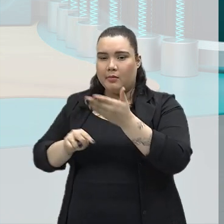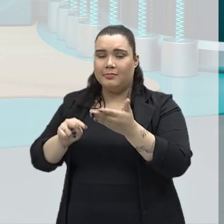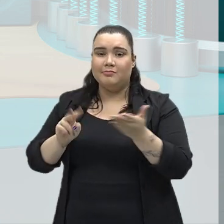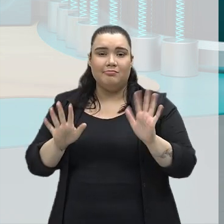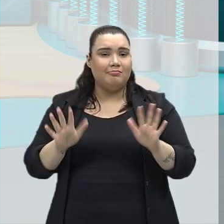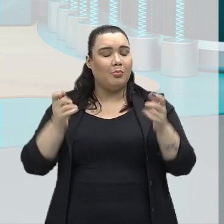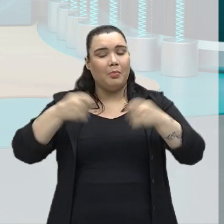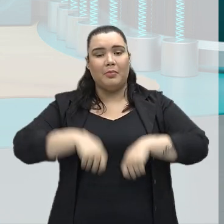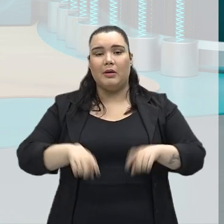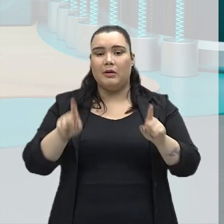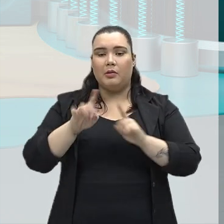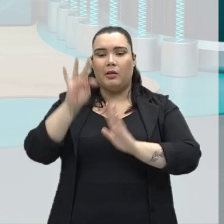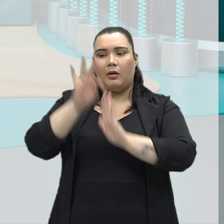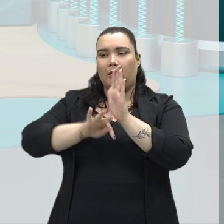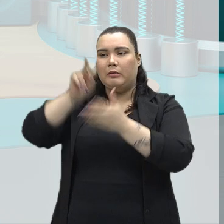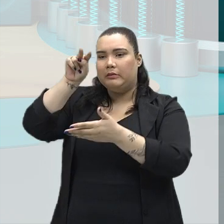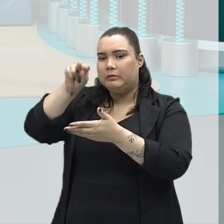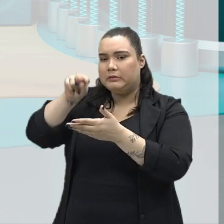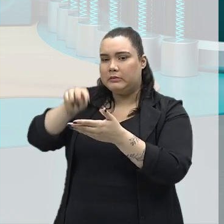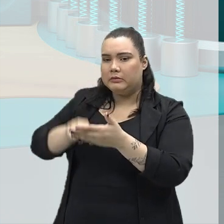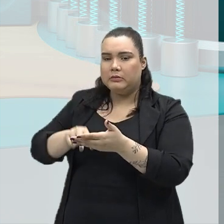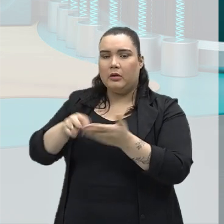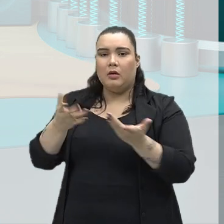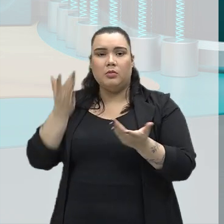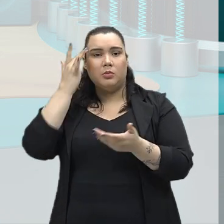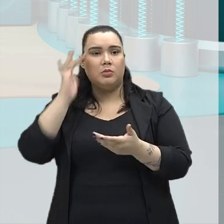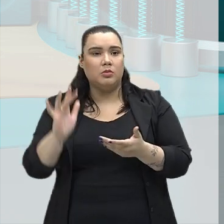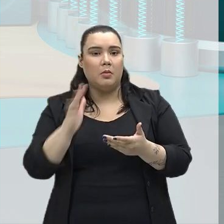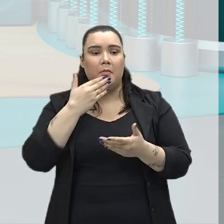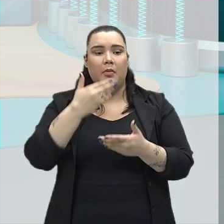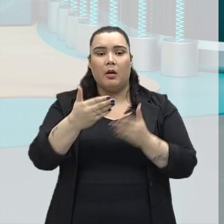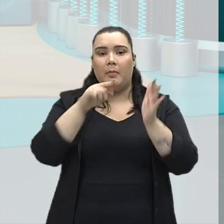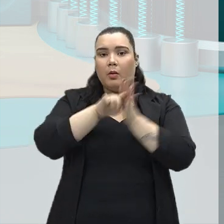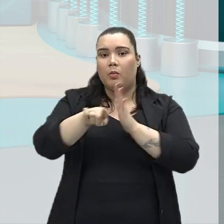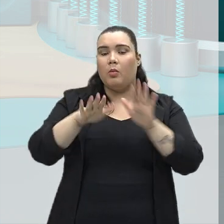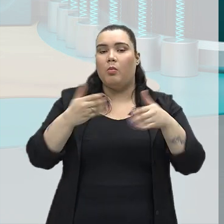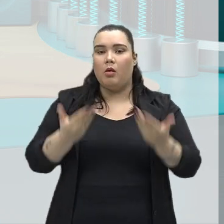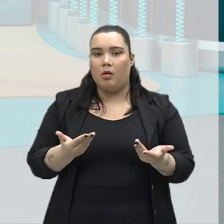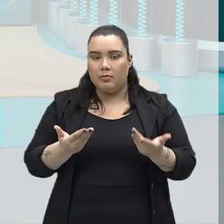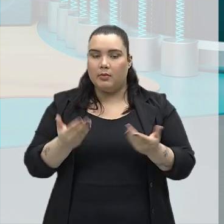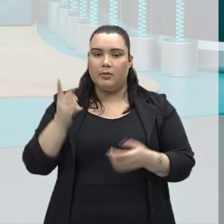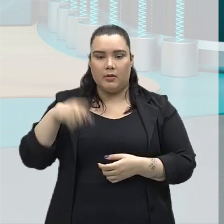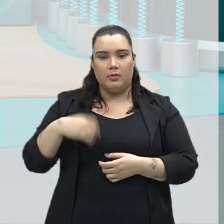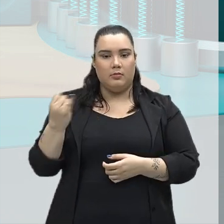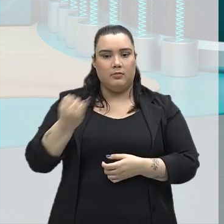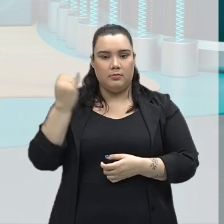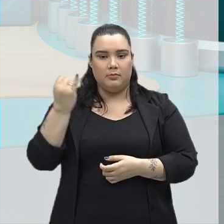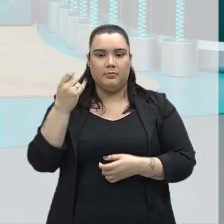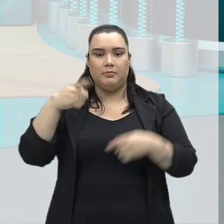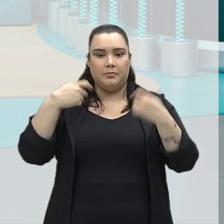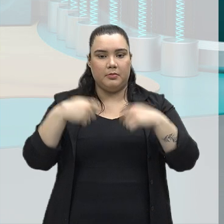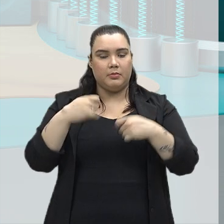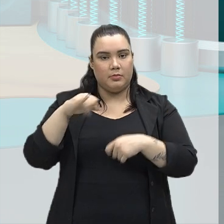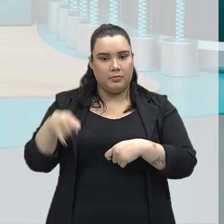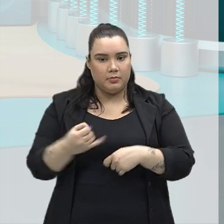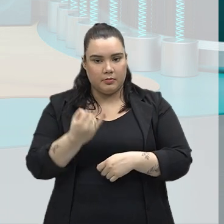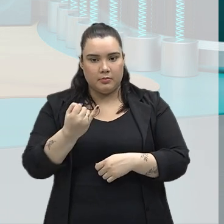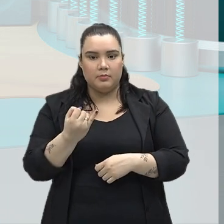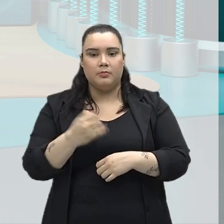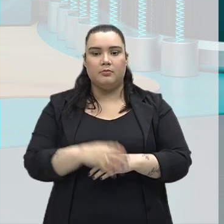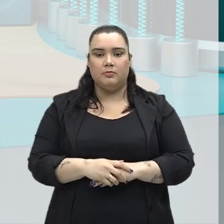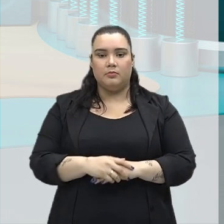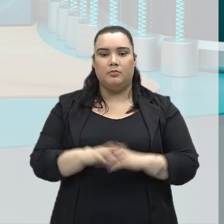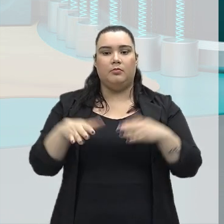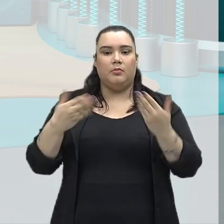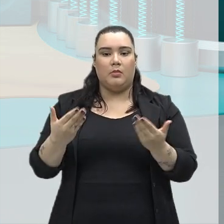você, eu vou ler aqui o texto, e você não sabe o que está sendo pedido, tá bom? Então é bem importante que você não perca tempo. Então corre lá